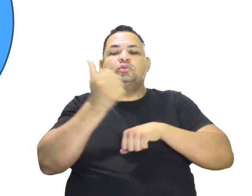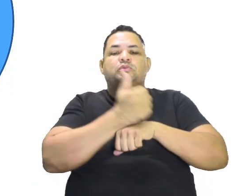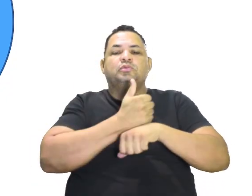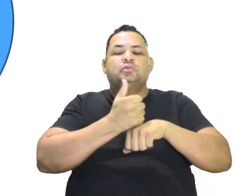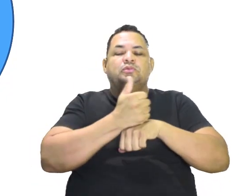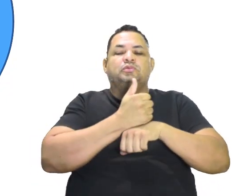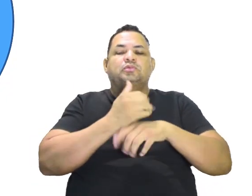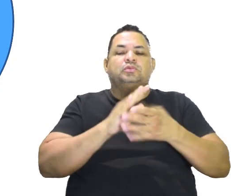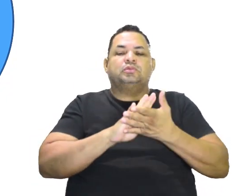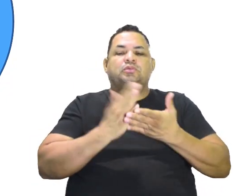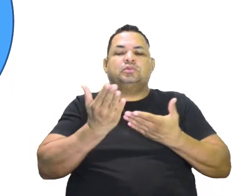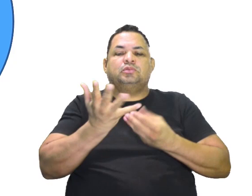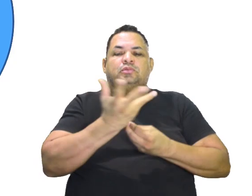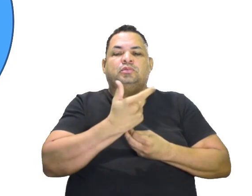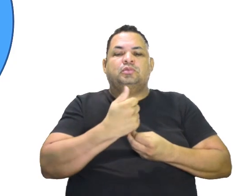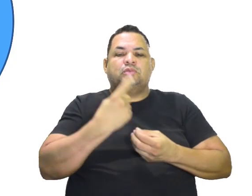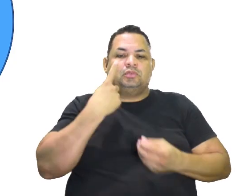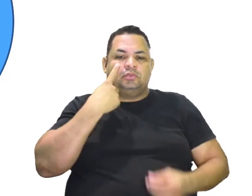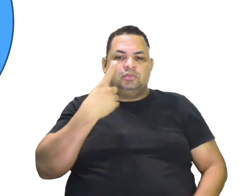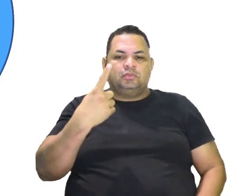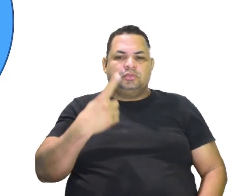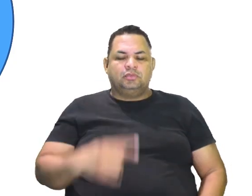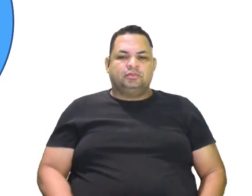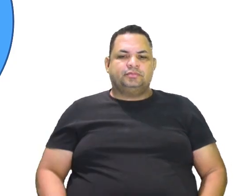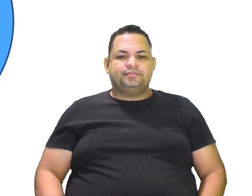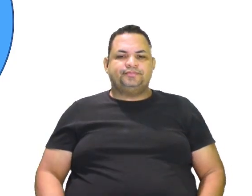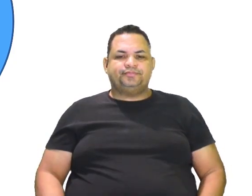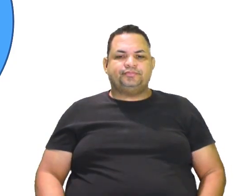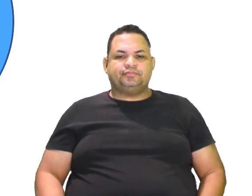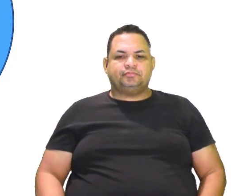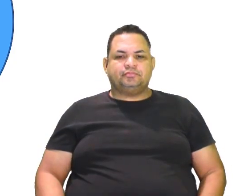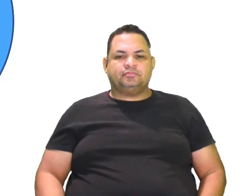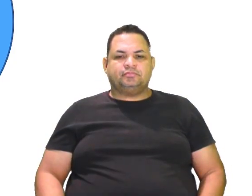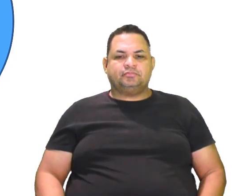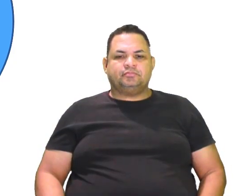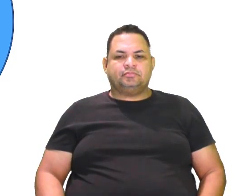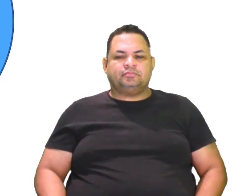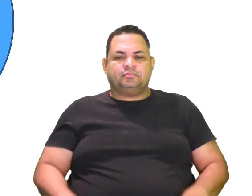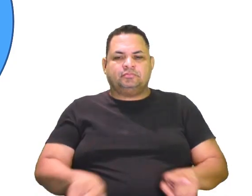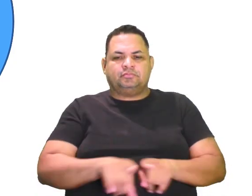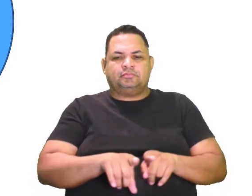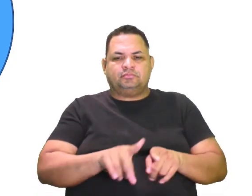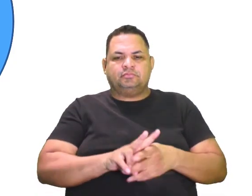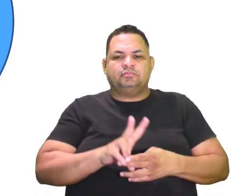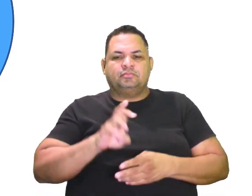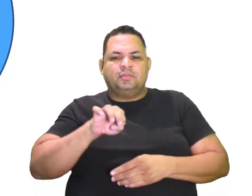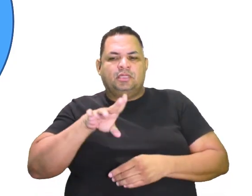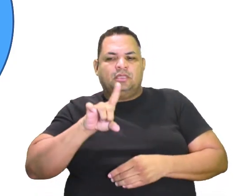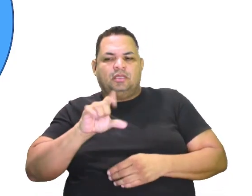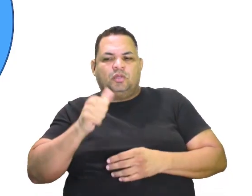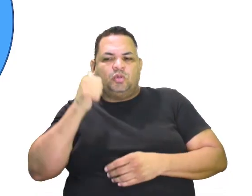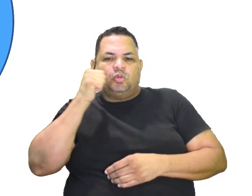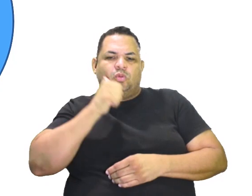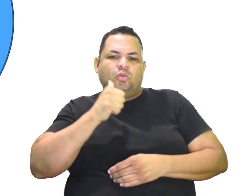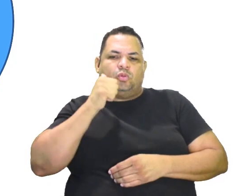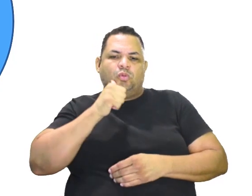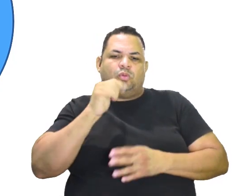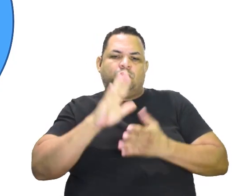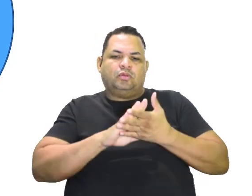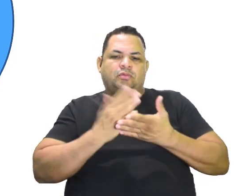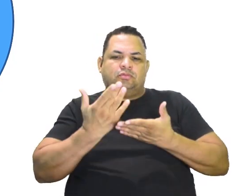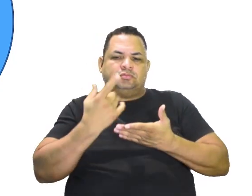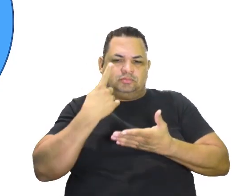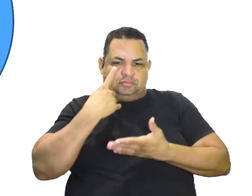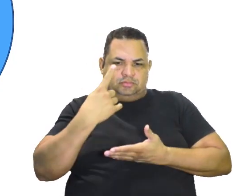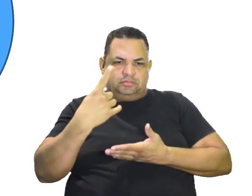também fez, nós vamos ver mais adiante, outro artista que também fez essa Vênus, que ele também fez uma leitura,